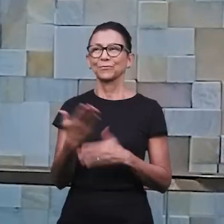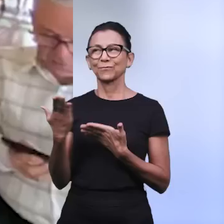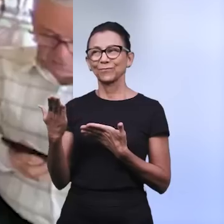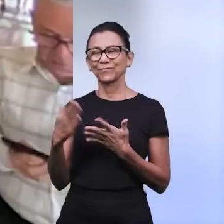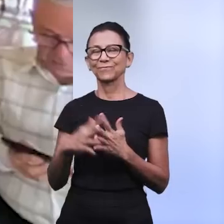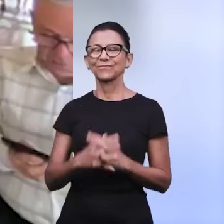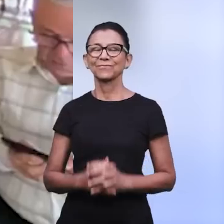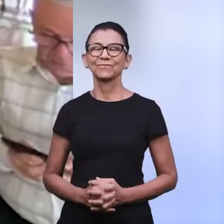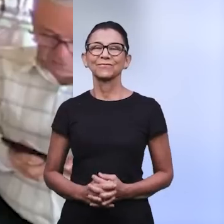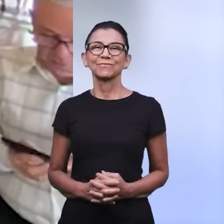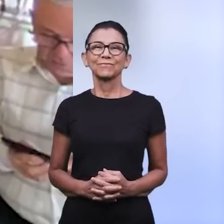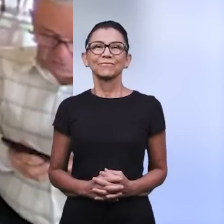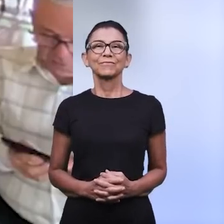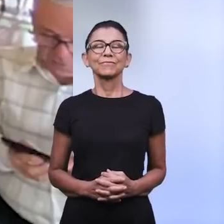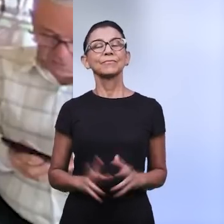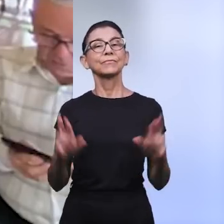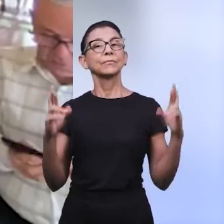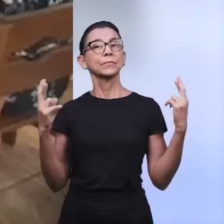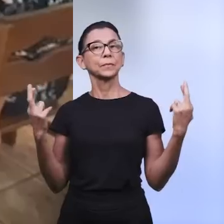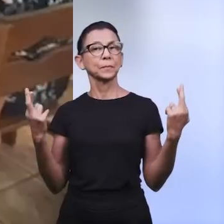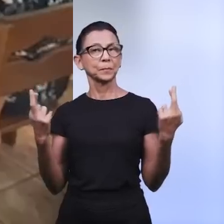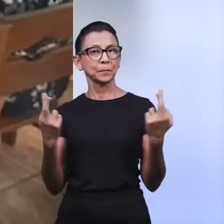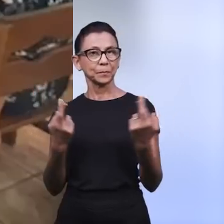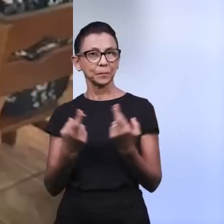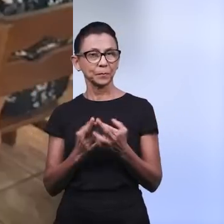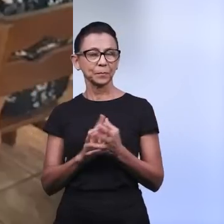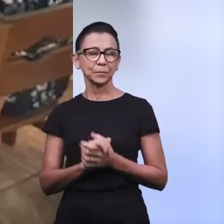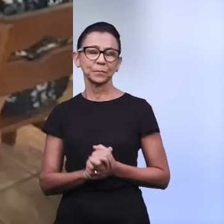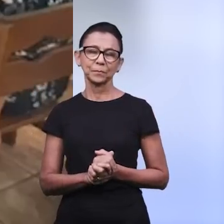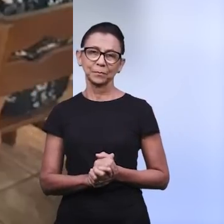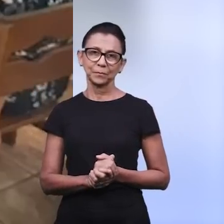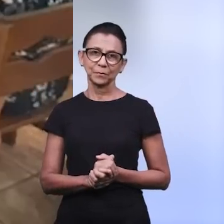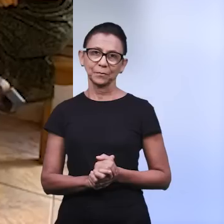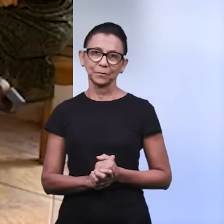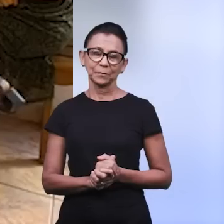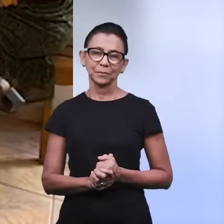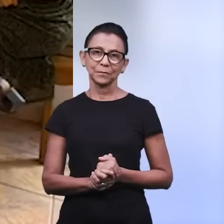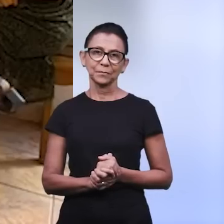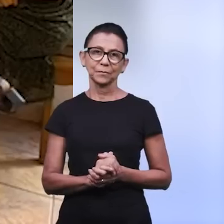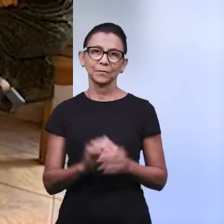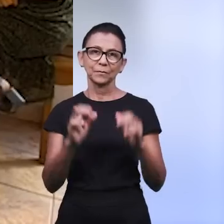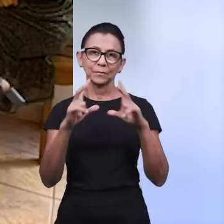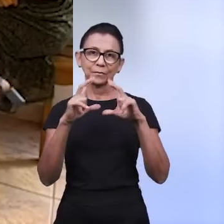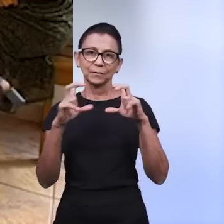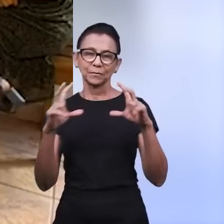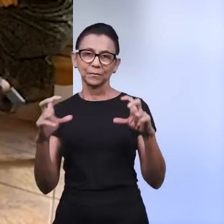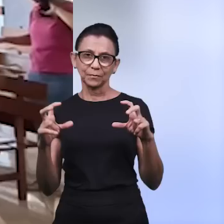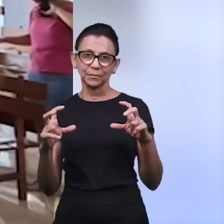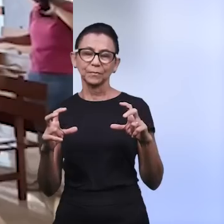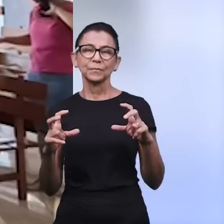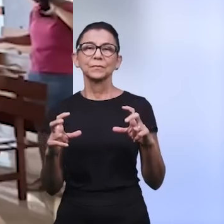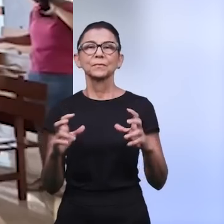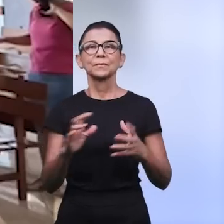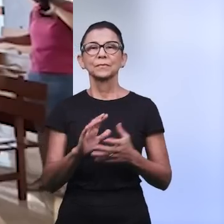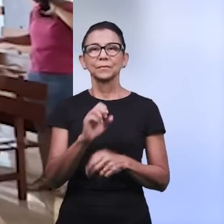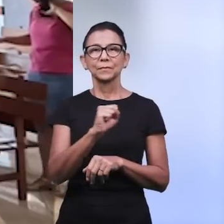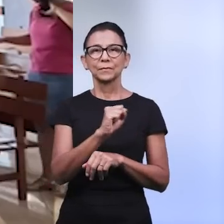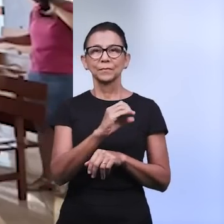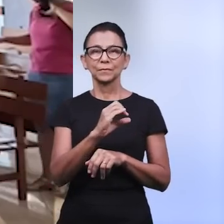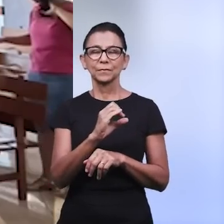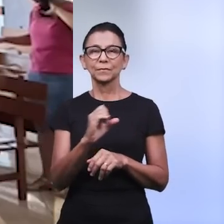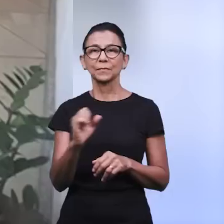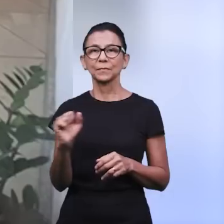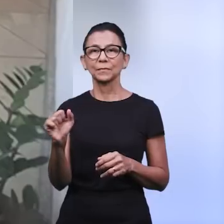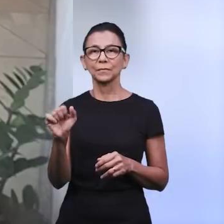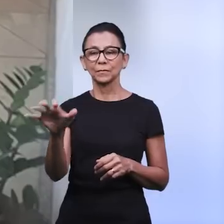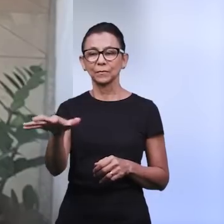informações. Os irmãos se reuniram nos seguintes municípios: Florianópolis, São José e Palhoça. Bom